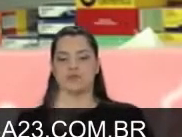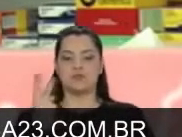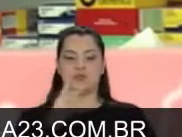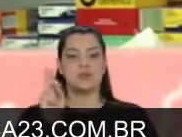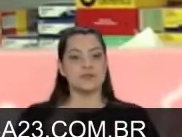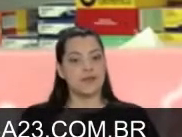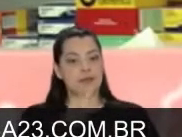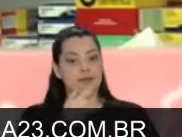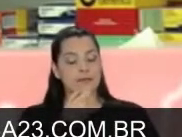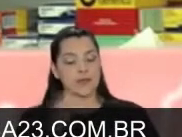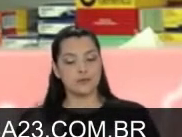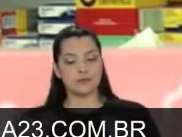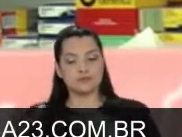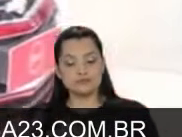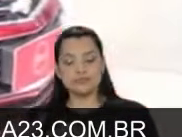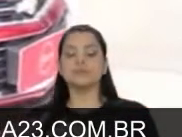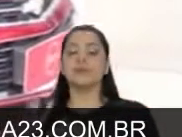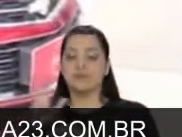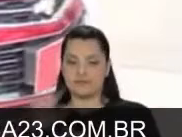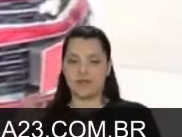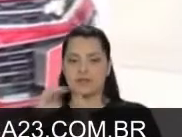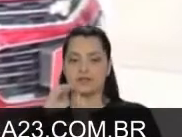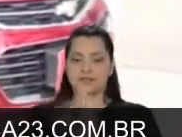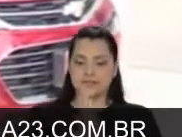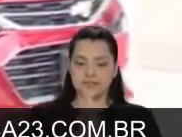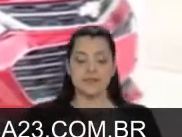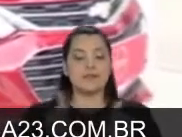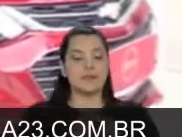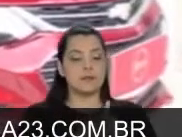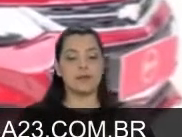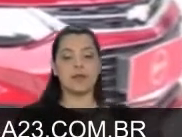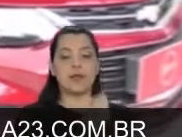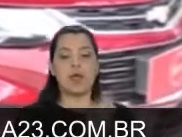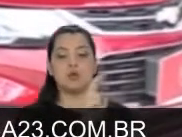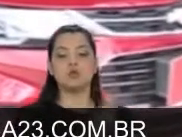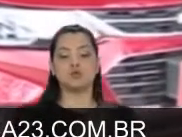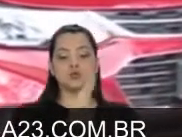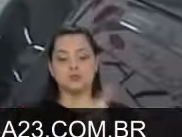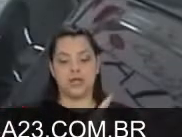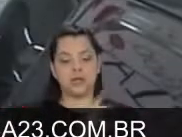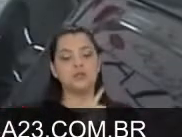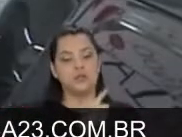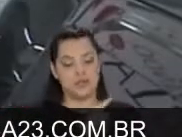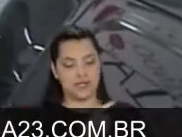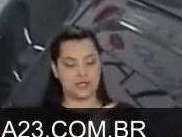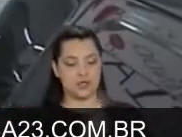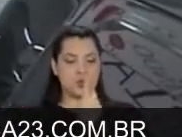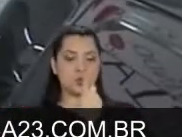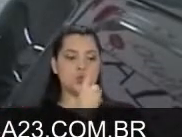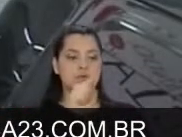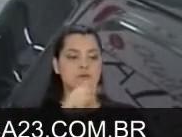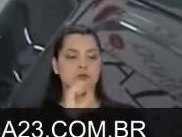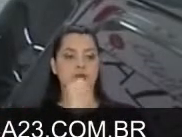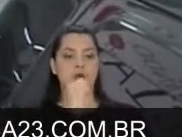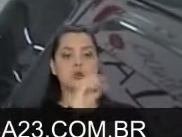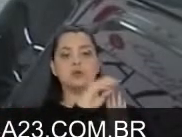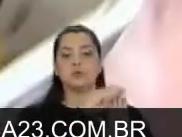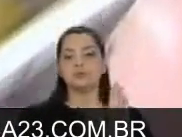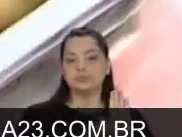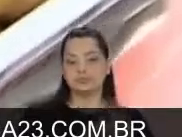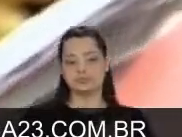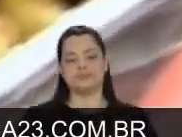de medicamentos, que terá isenção, e de veículos usados, que passará a ter alíquota de